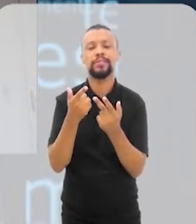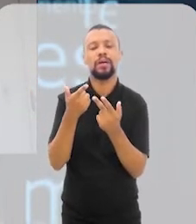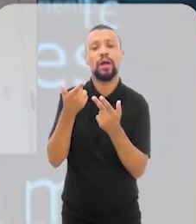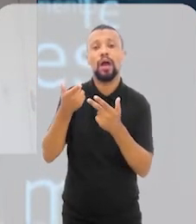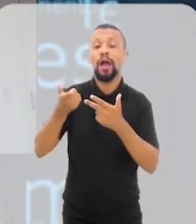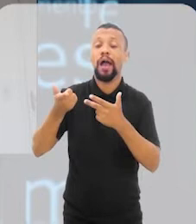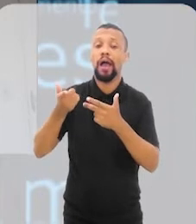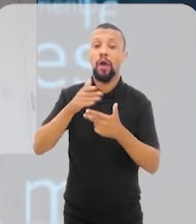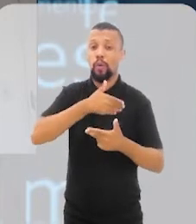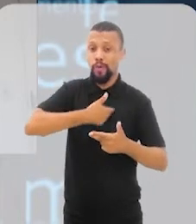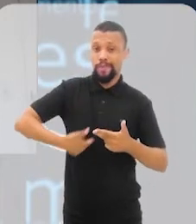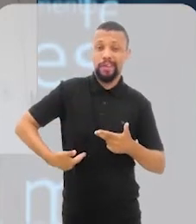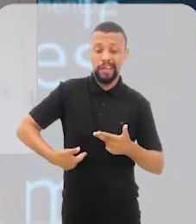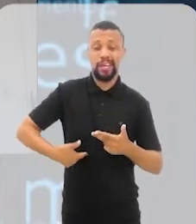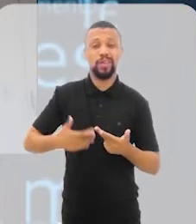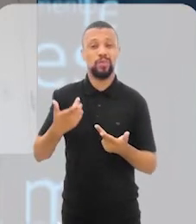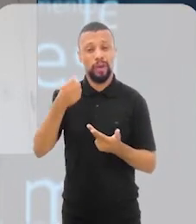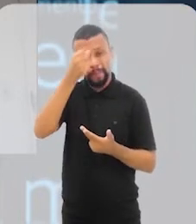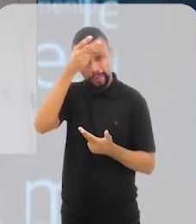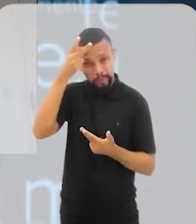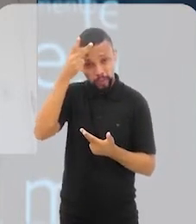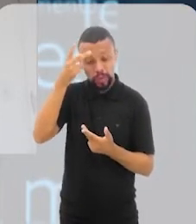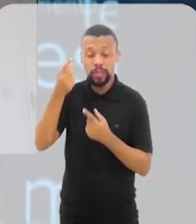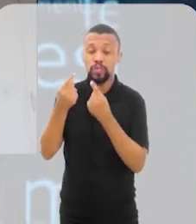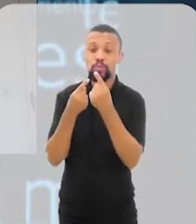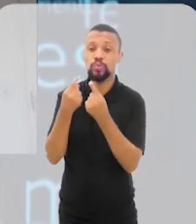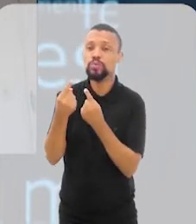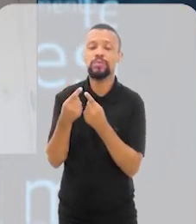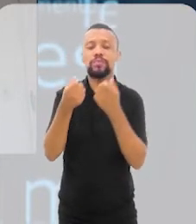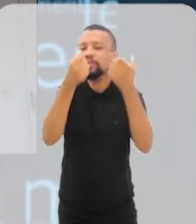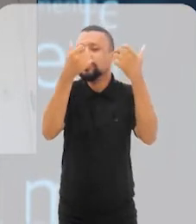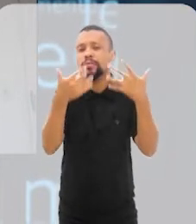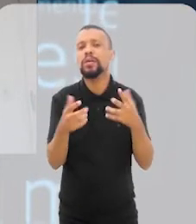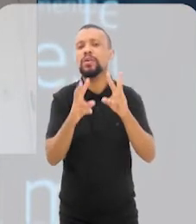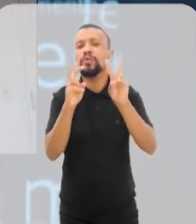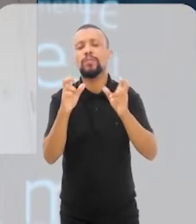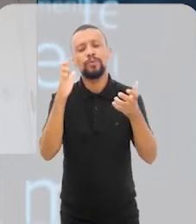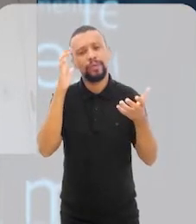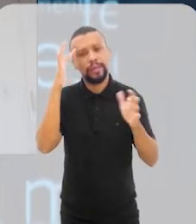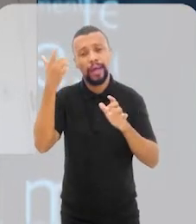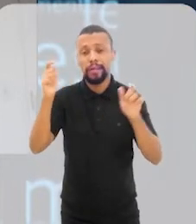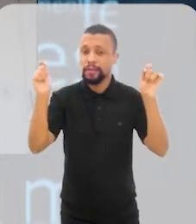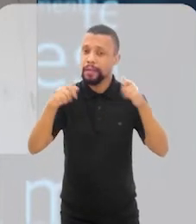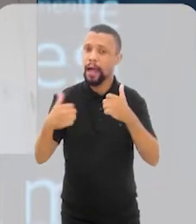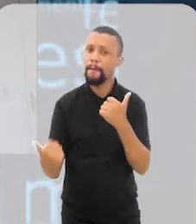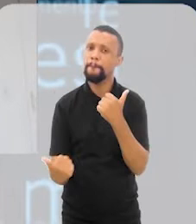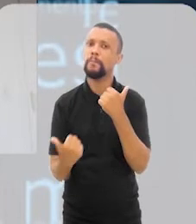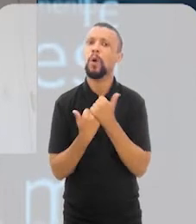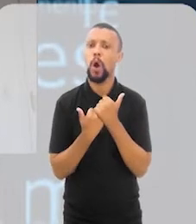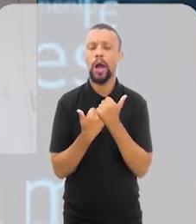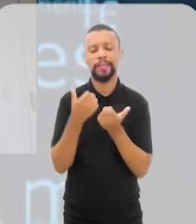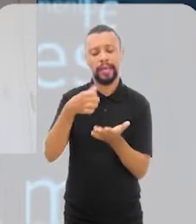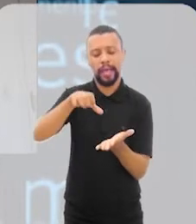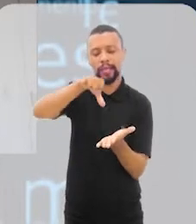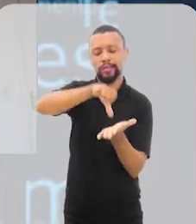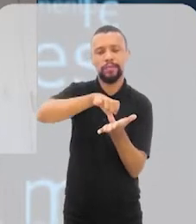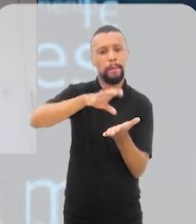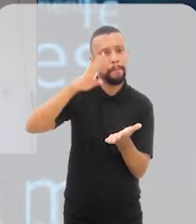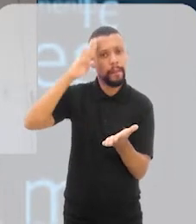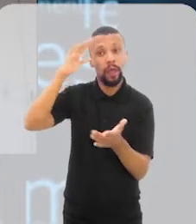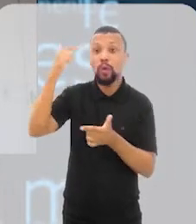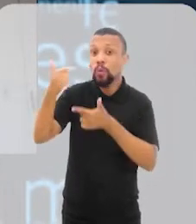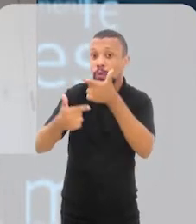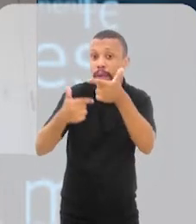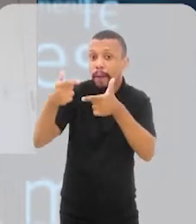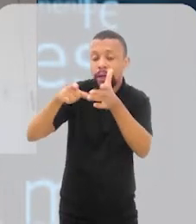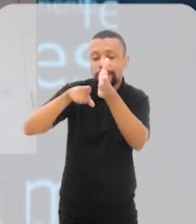a dialogar com as instituições. Nisso, eu queria que você falasse um pouquinho sobre o cenário, né, que dá suporte a esse observatório, principalmente o trabalho